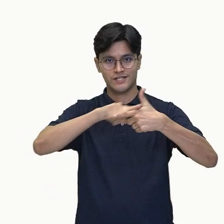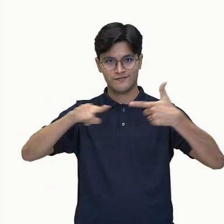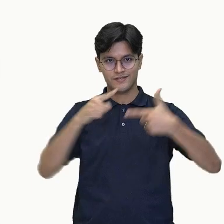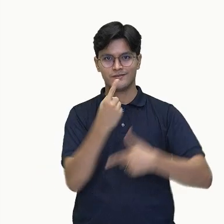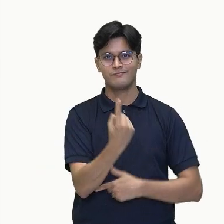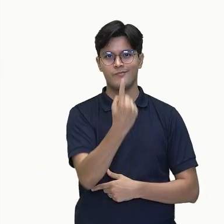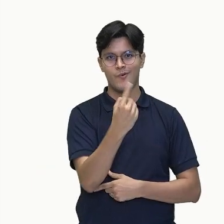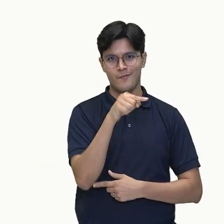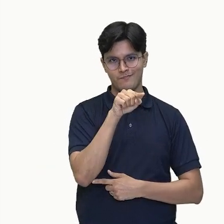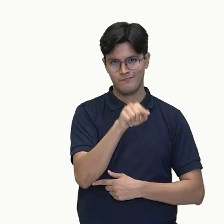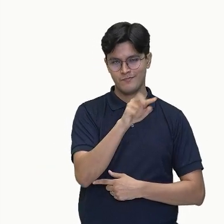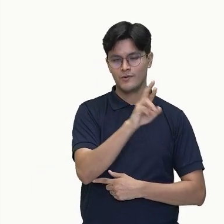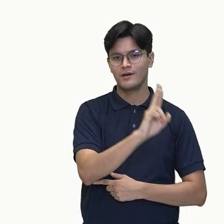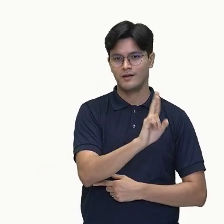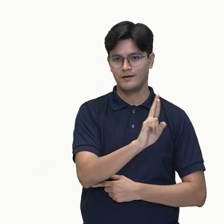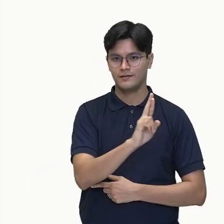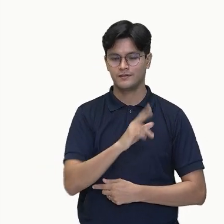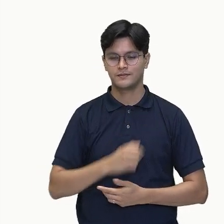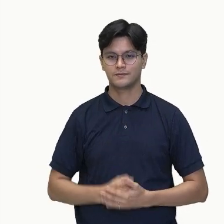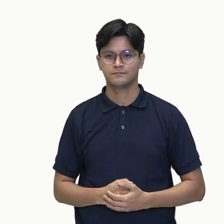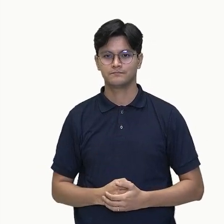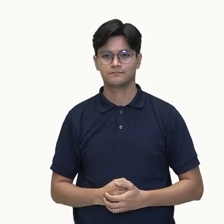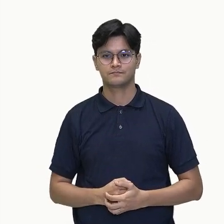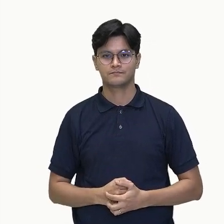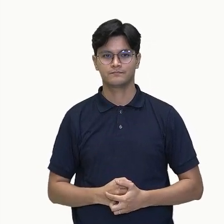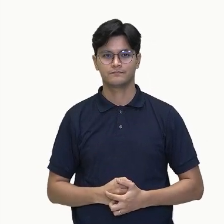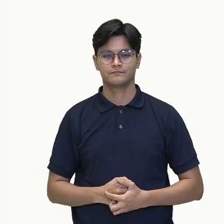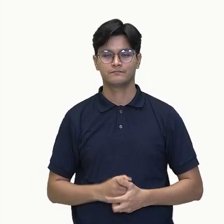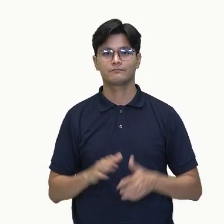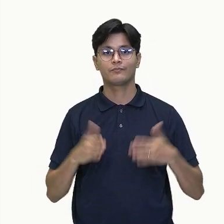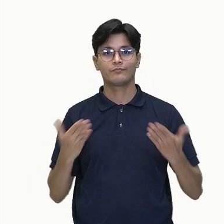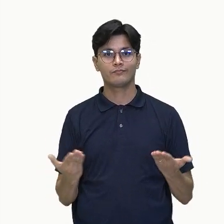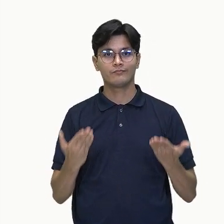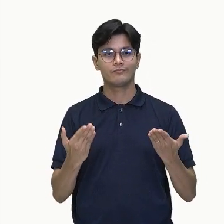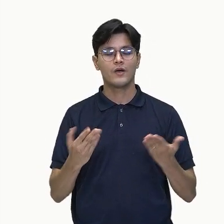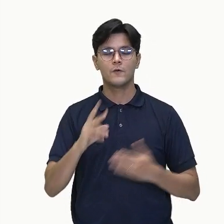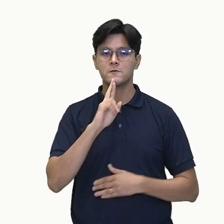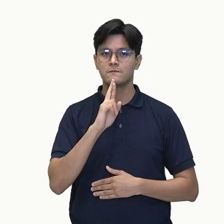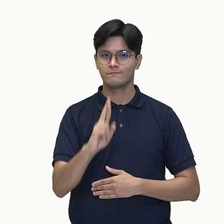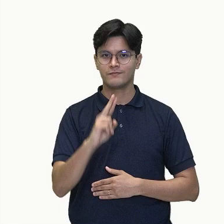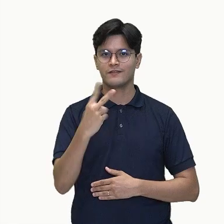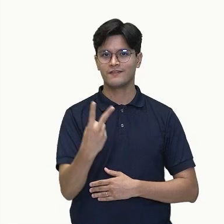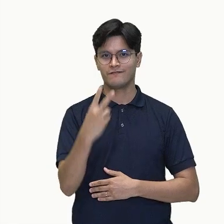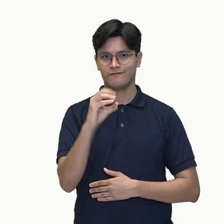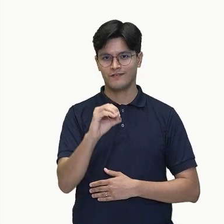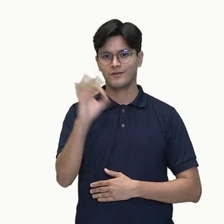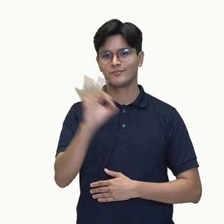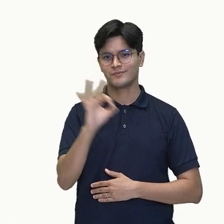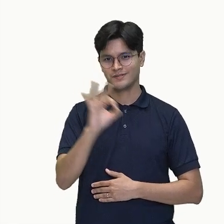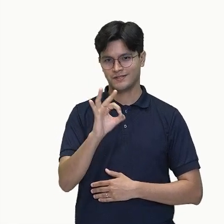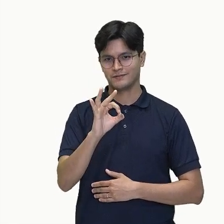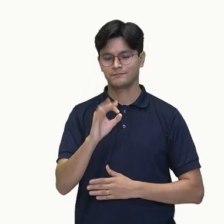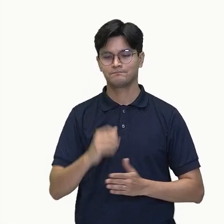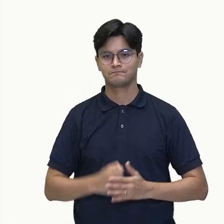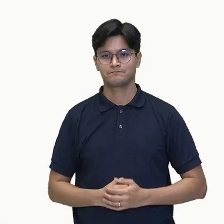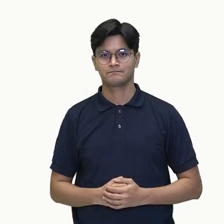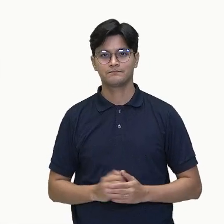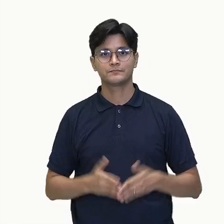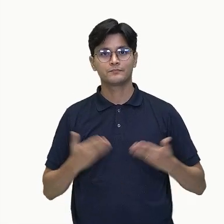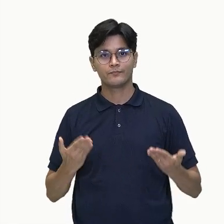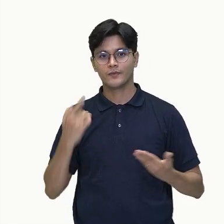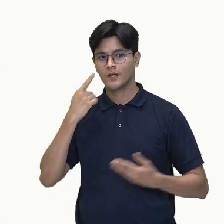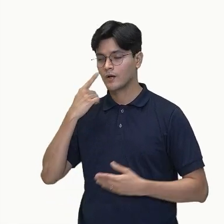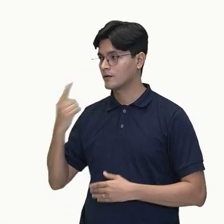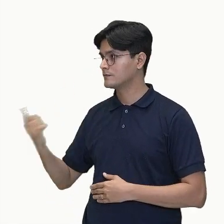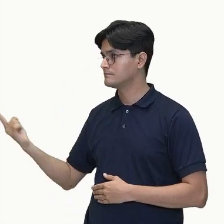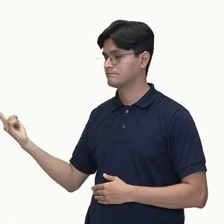para obter essa ação. Multiplica por 100 e a gente vai ter então 20% como resultado. Então, nesse caso aí,